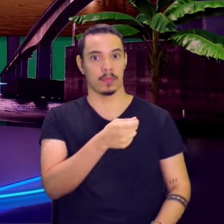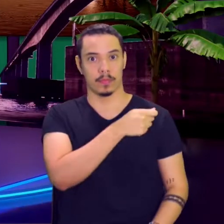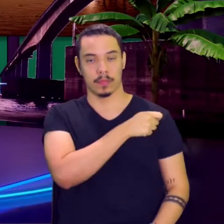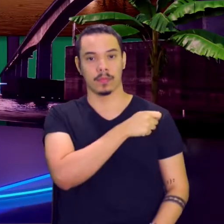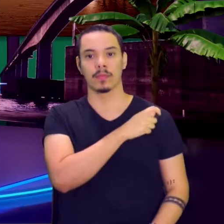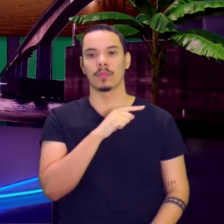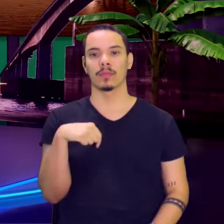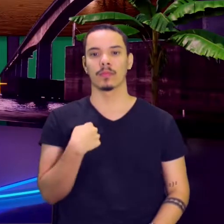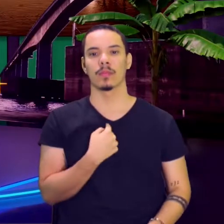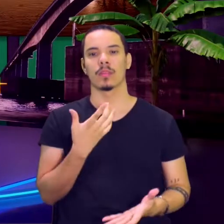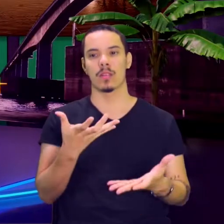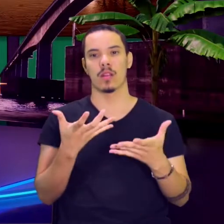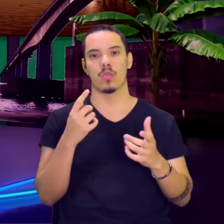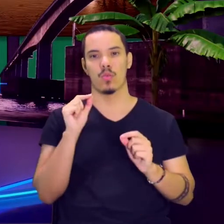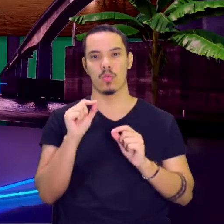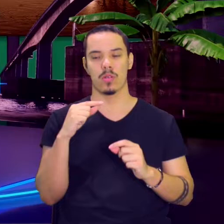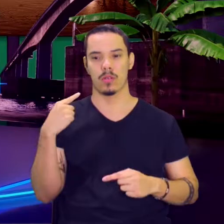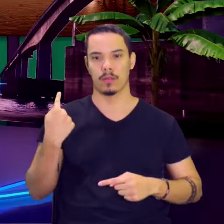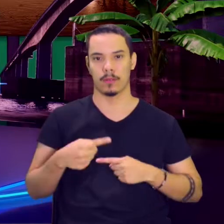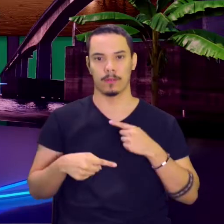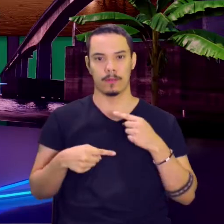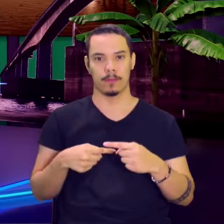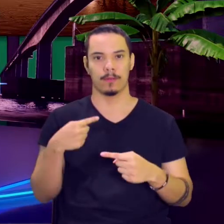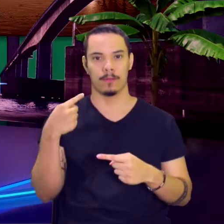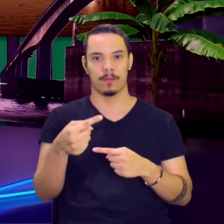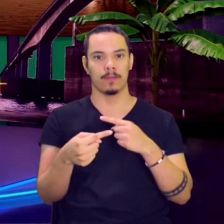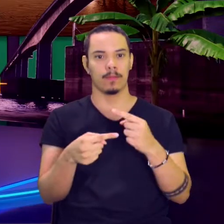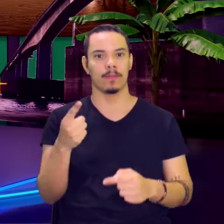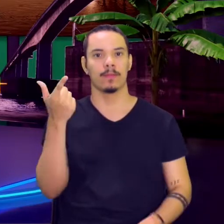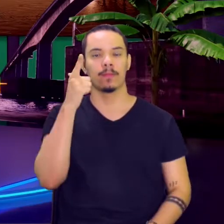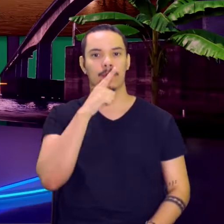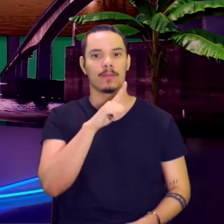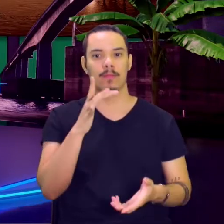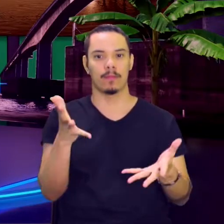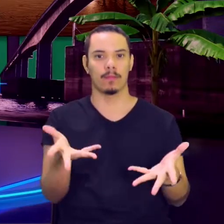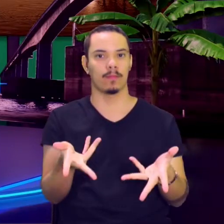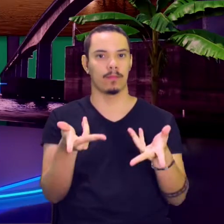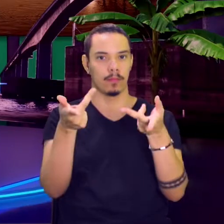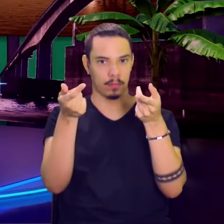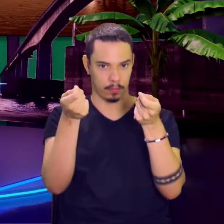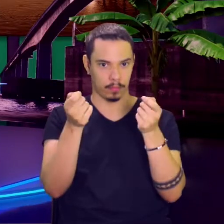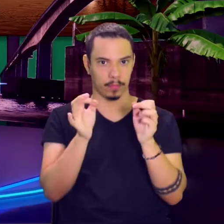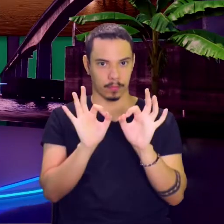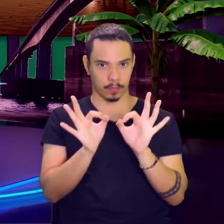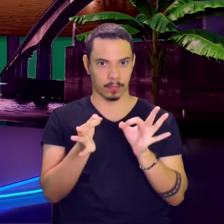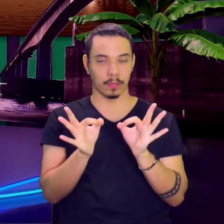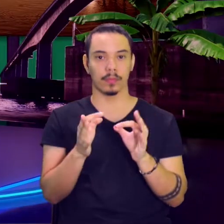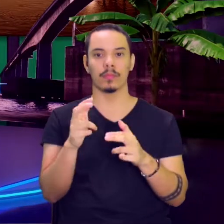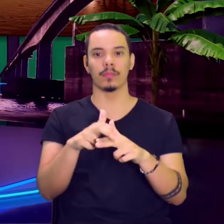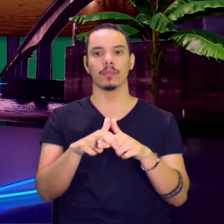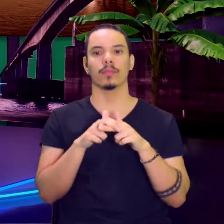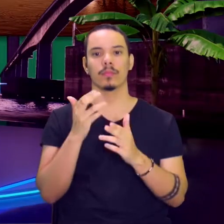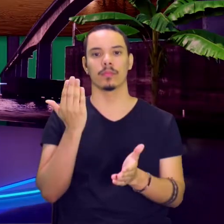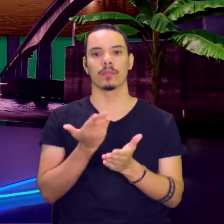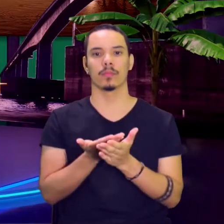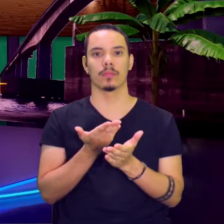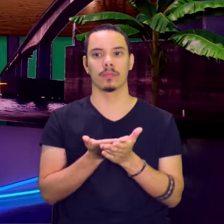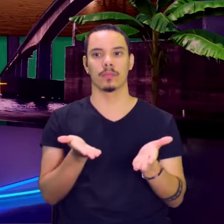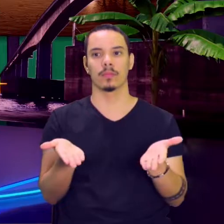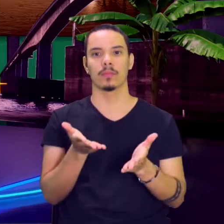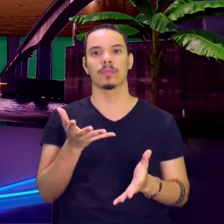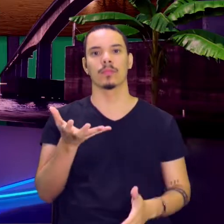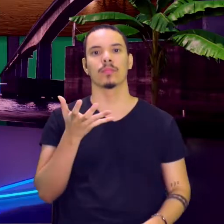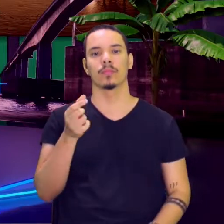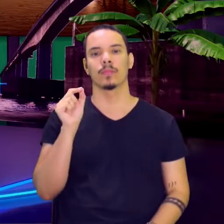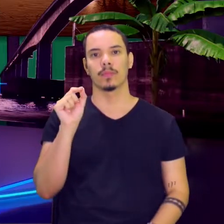que, passo a passo, ele alcance habilidades. Com certeza. É isso? Muito bem. Nessa aula, a gente quer que ele alcance